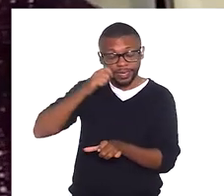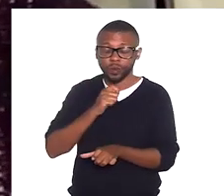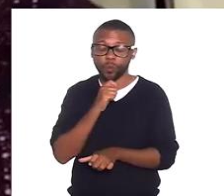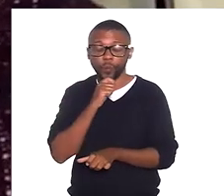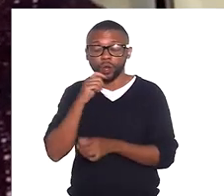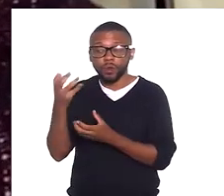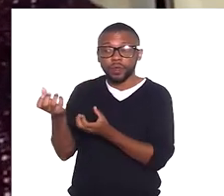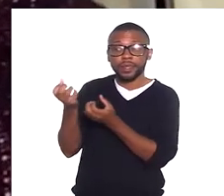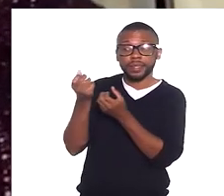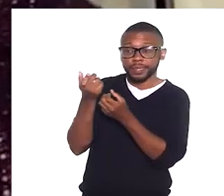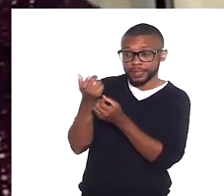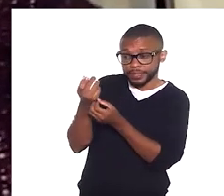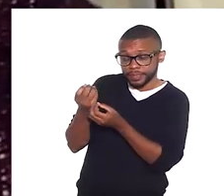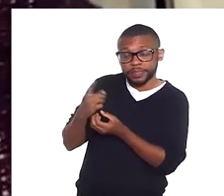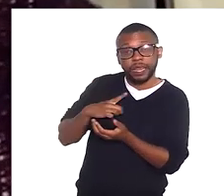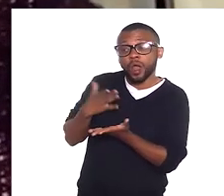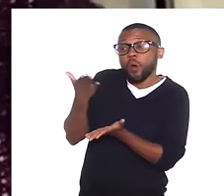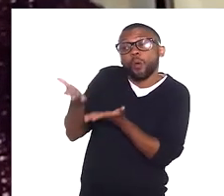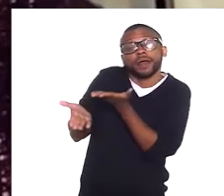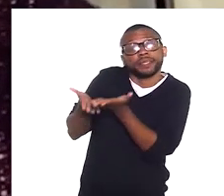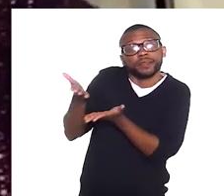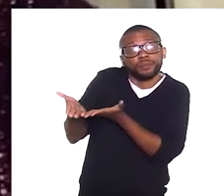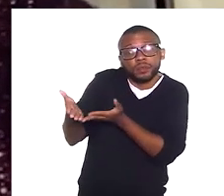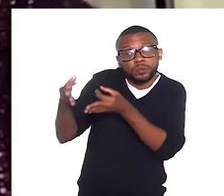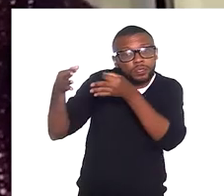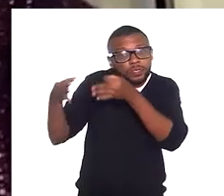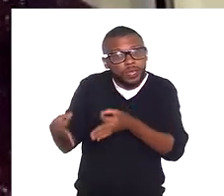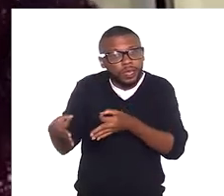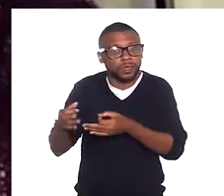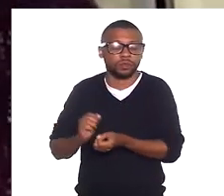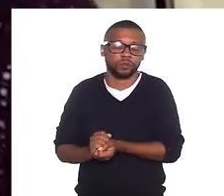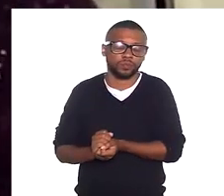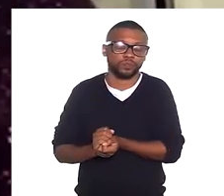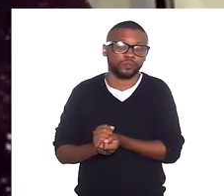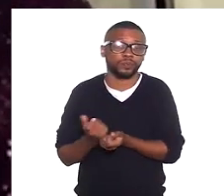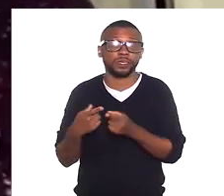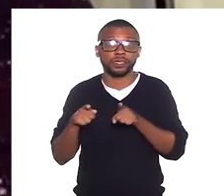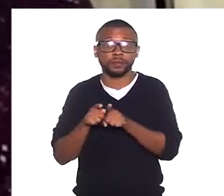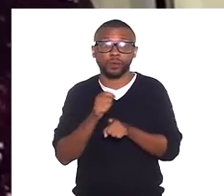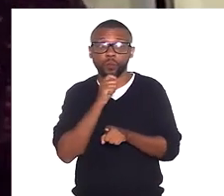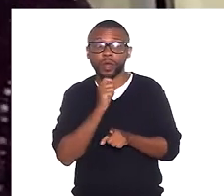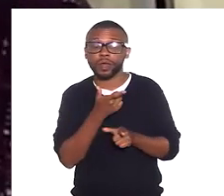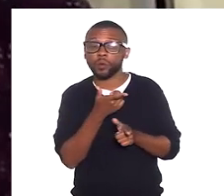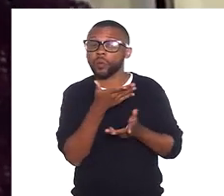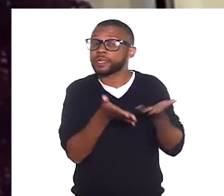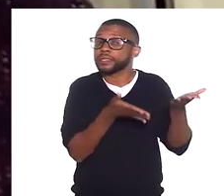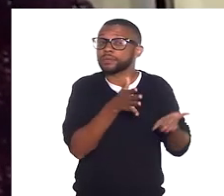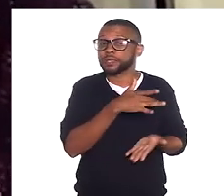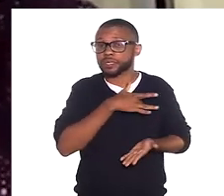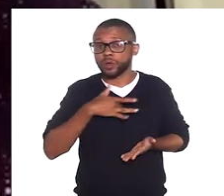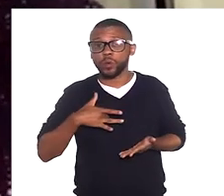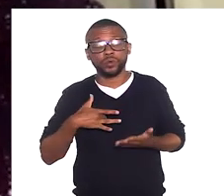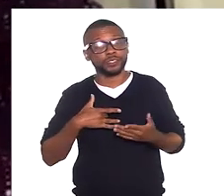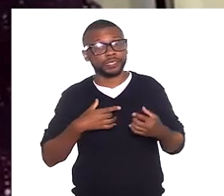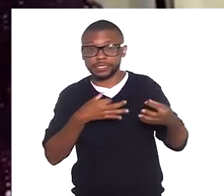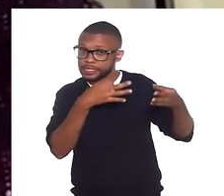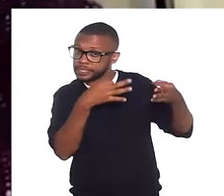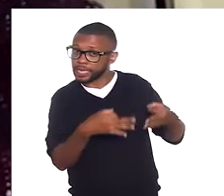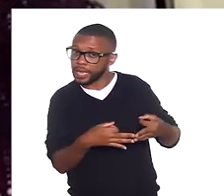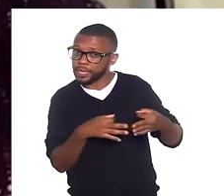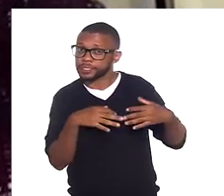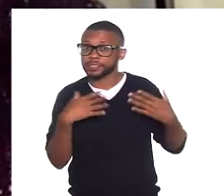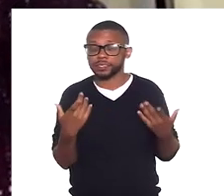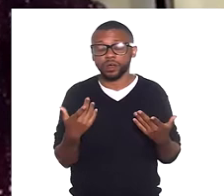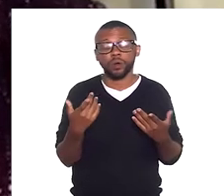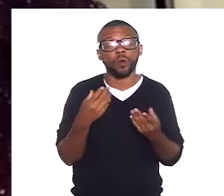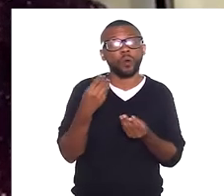pessoas negras não recebam o atendimento adequado e sequer recebam o atendimento em saúde de forma adequada. Então, o que a gente